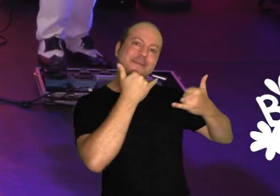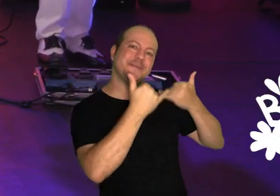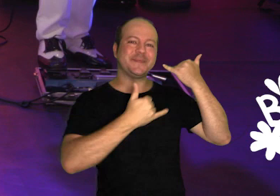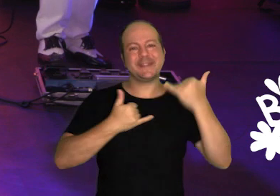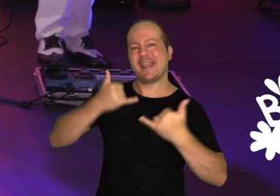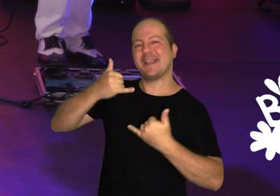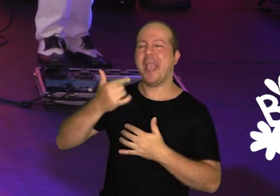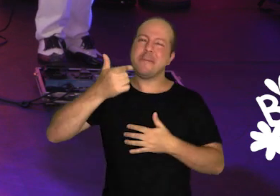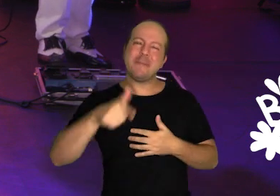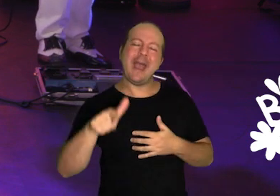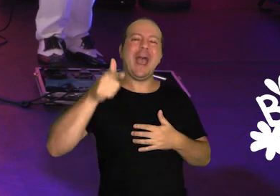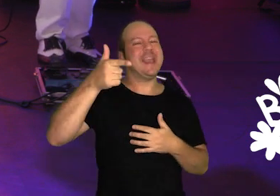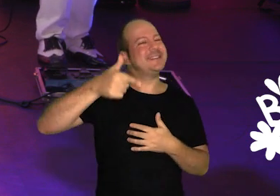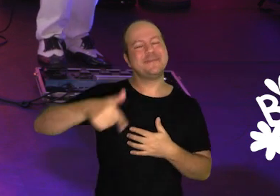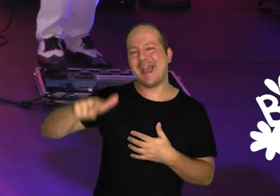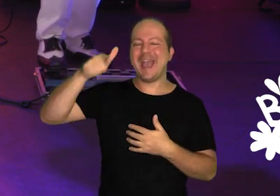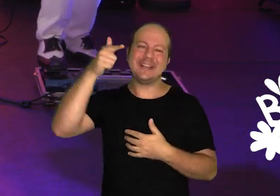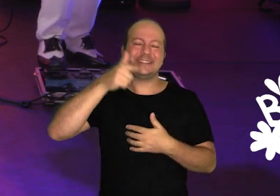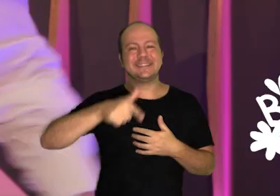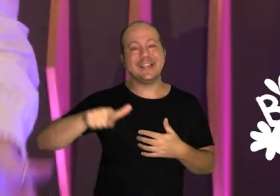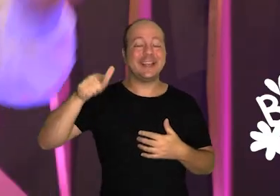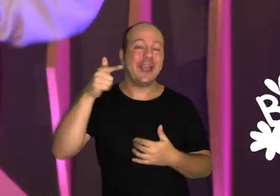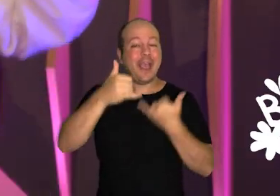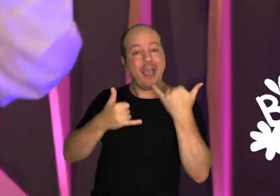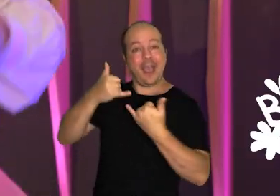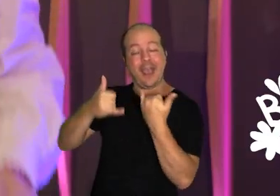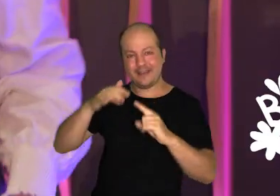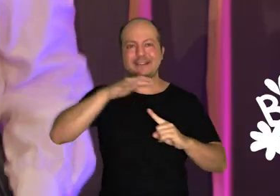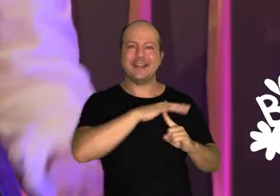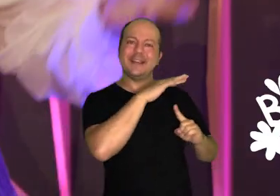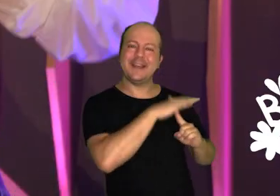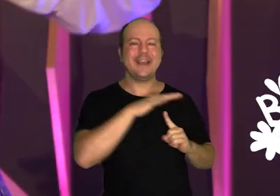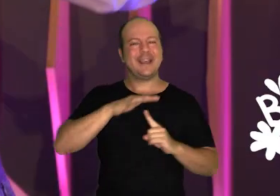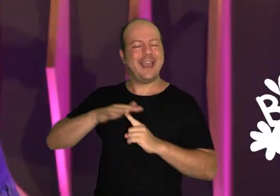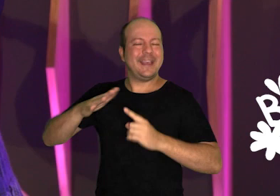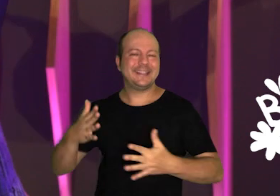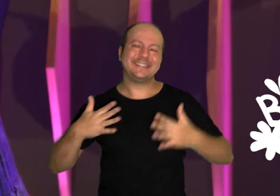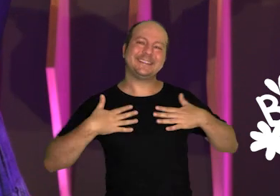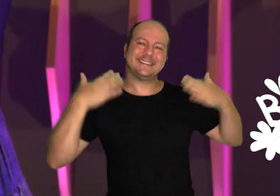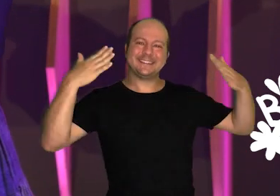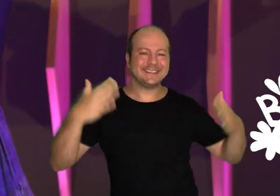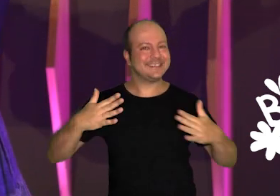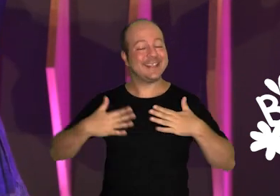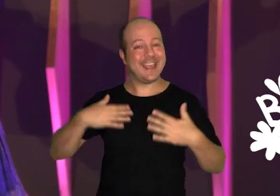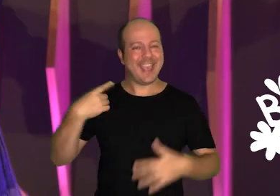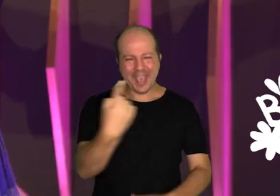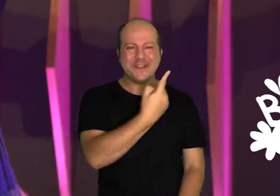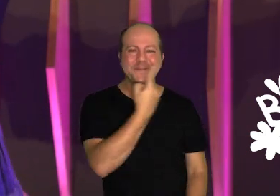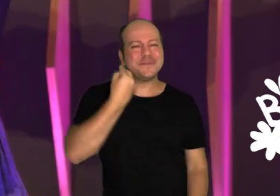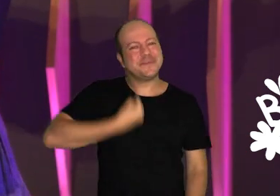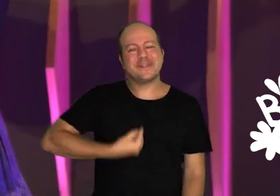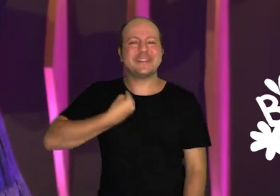e cada vez mais e mais e mais. Brincando na praça é uma alegria pra gente